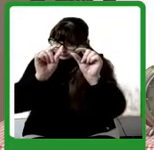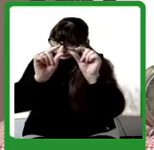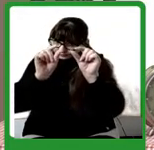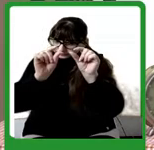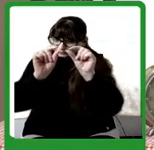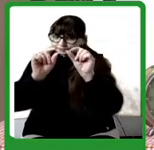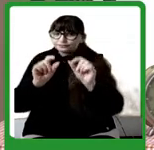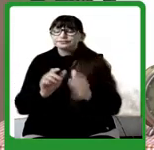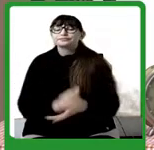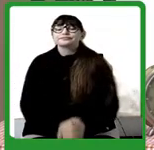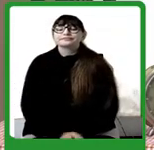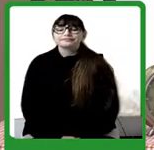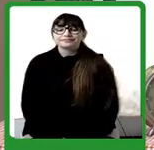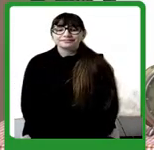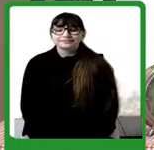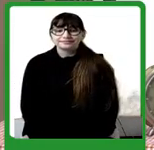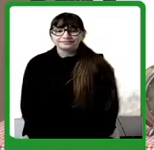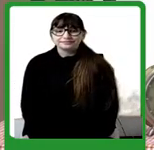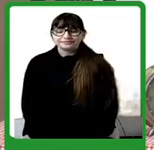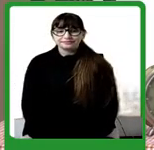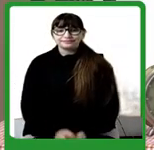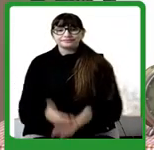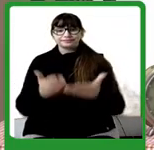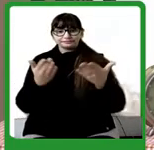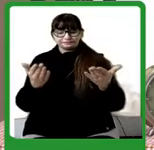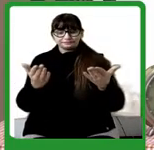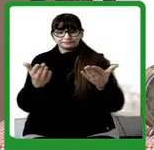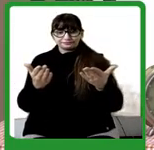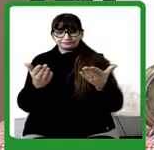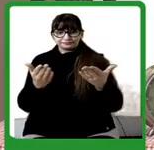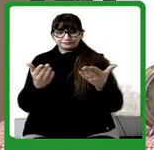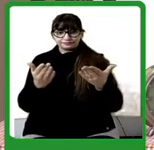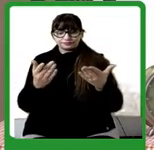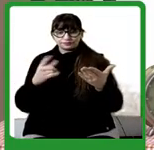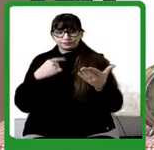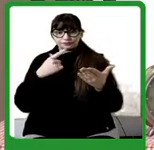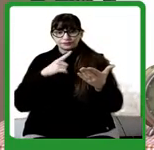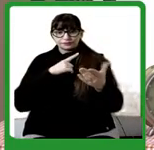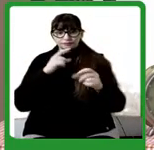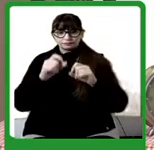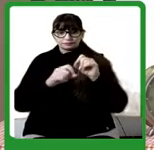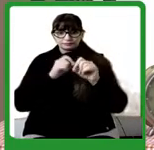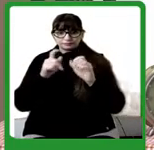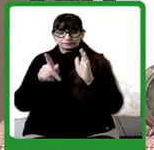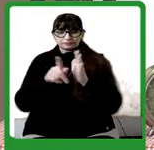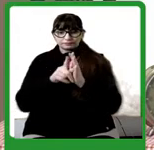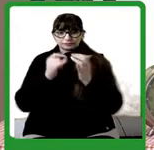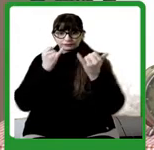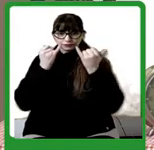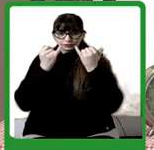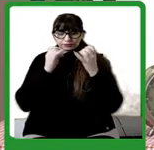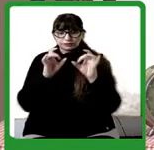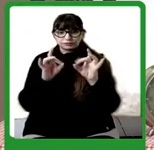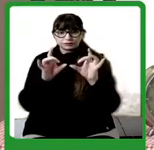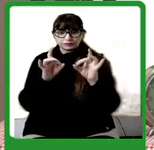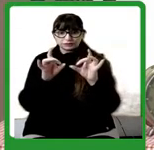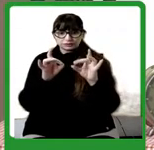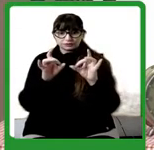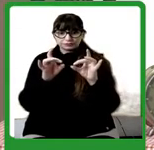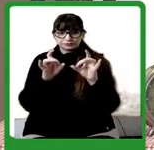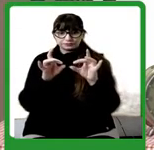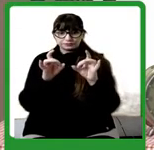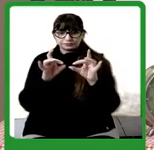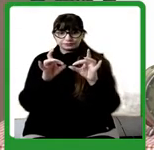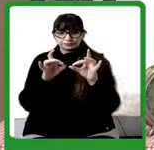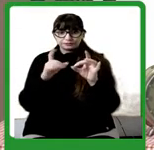desconectar. É isso mesmo, Fernando. Pessoal, nós temos uma notícia muito especial agora para dar para vocês. Nós